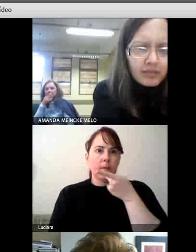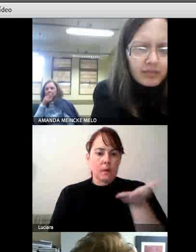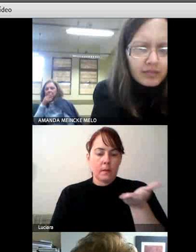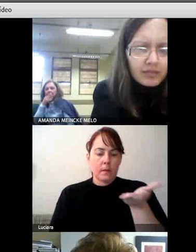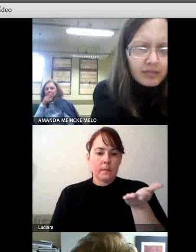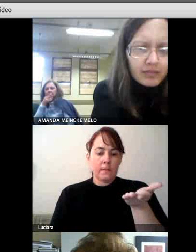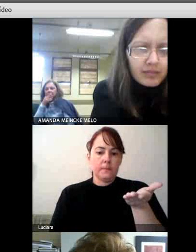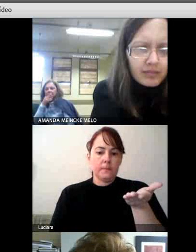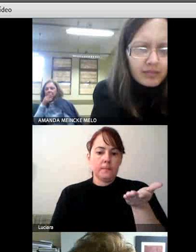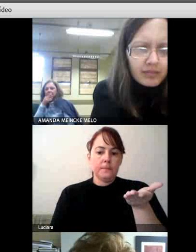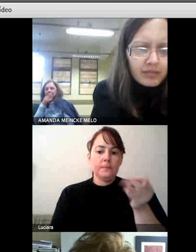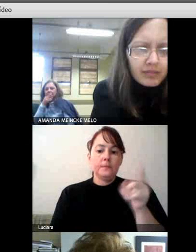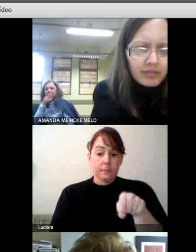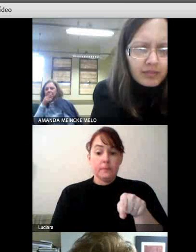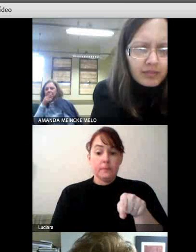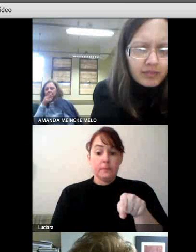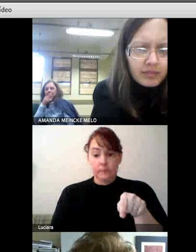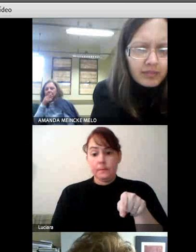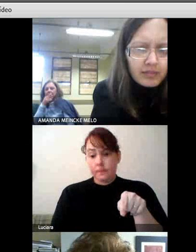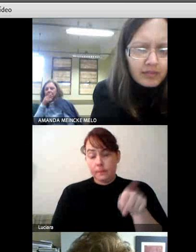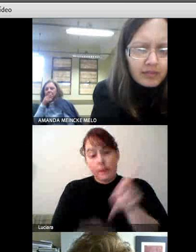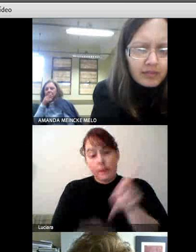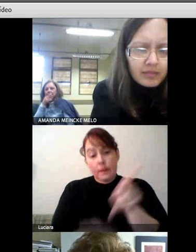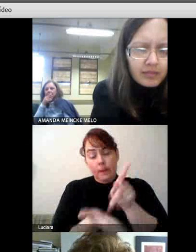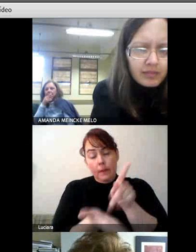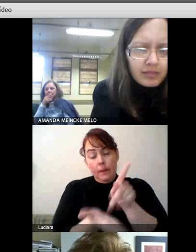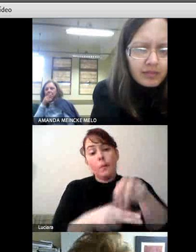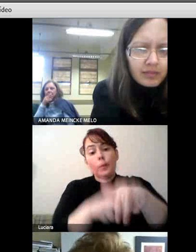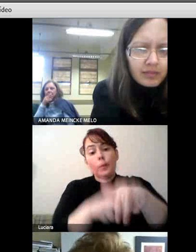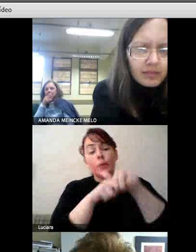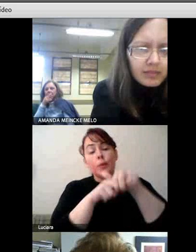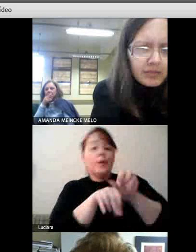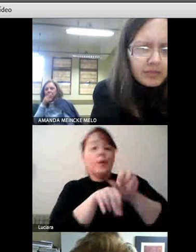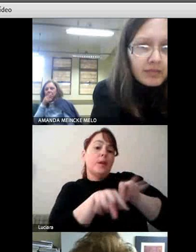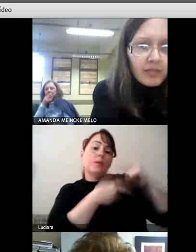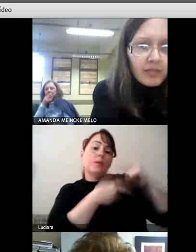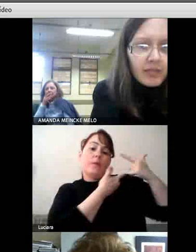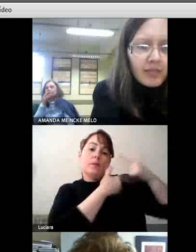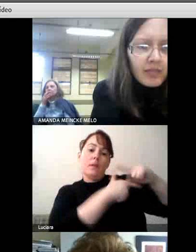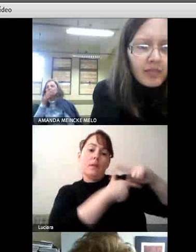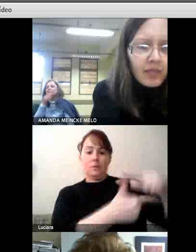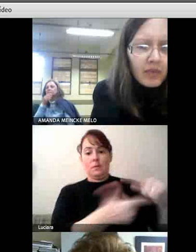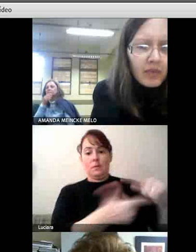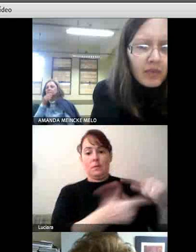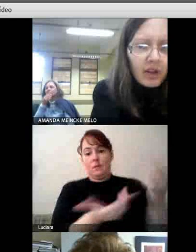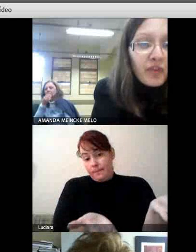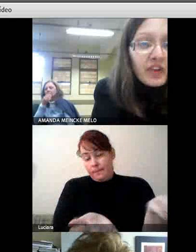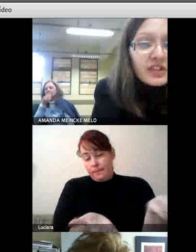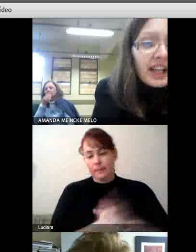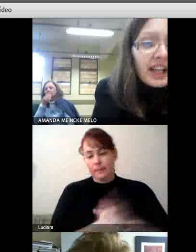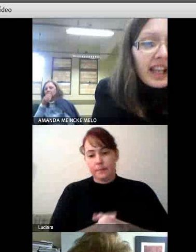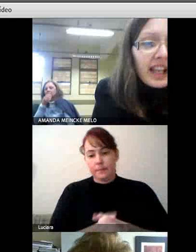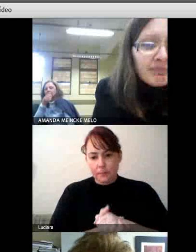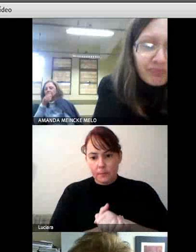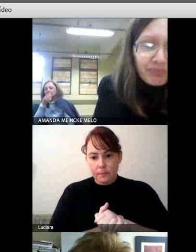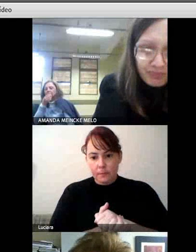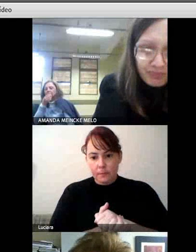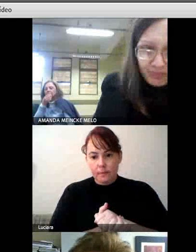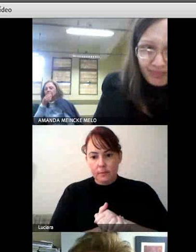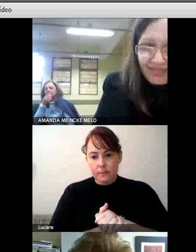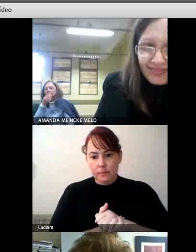ensino fundamental é responsável por tudo isso. Porque o aluno não tem prazer em buscar informação. Ele busca informação porque recebeu